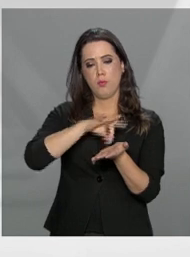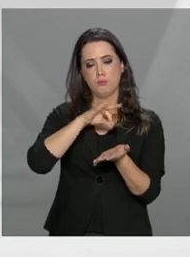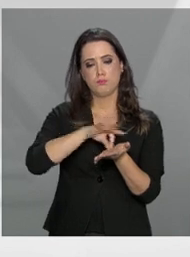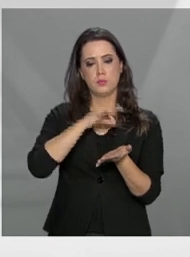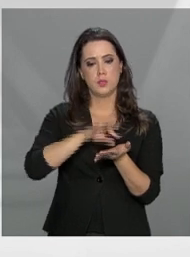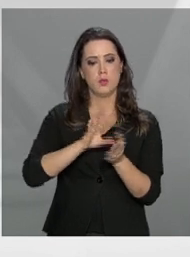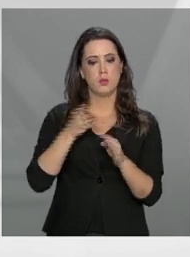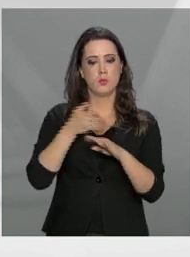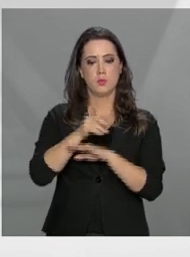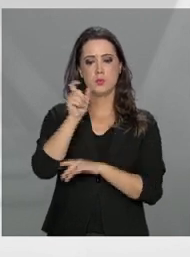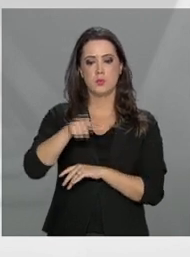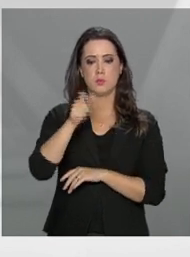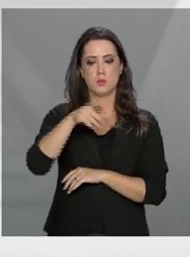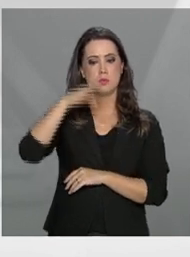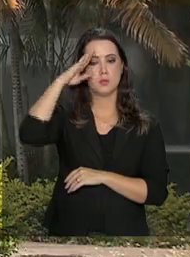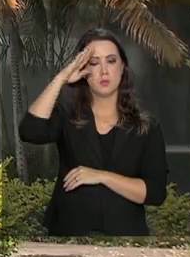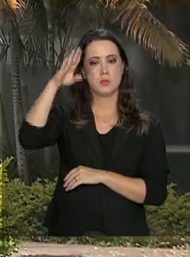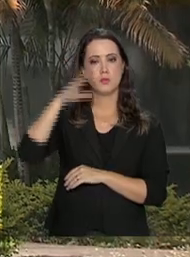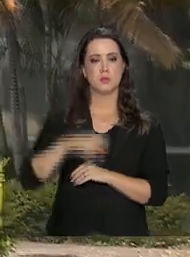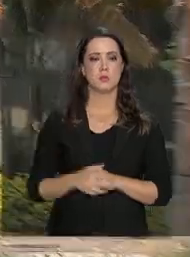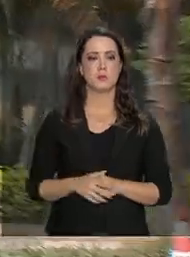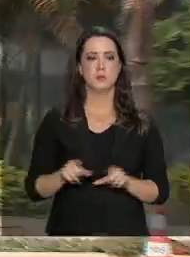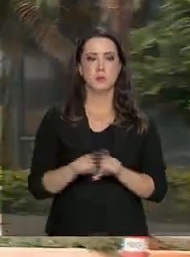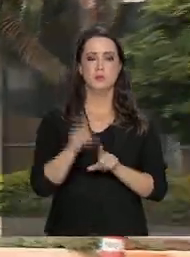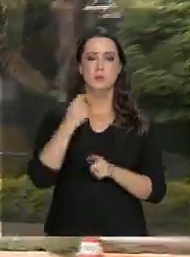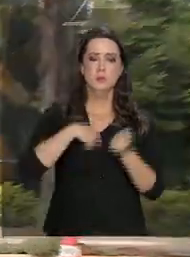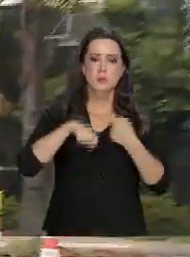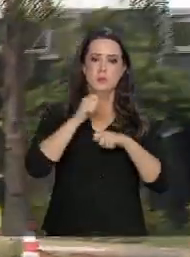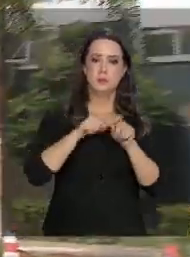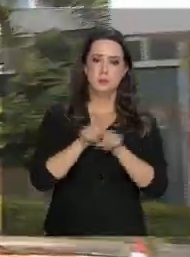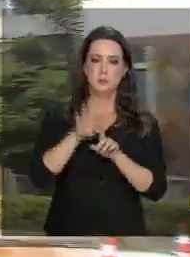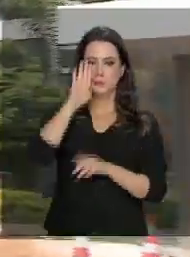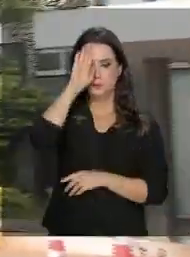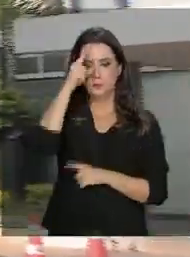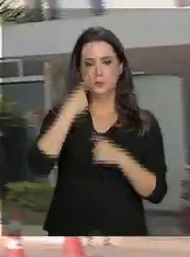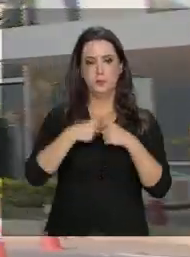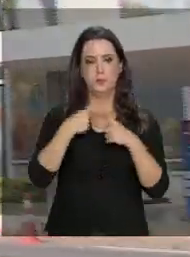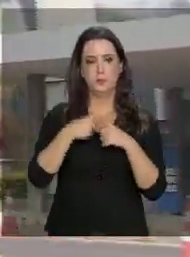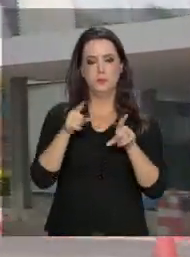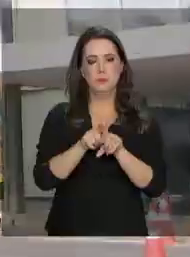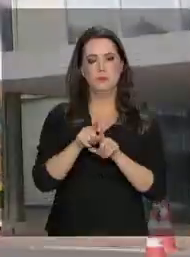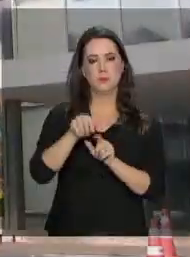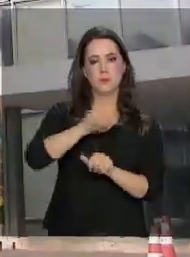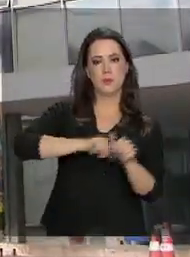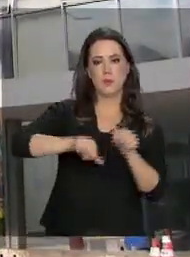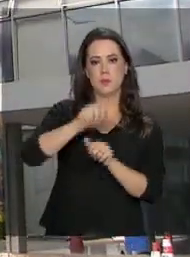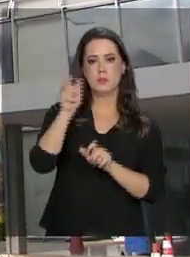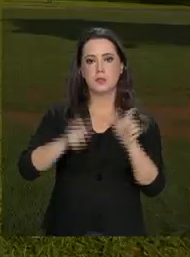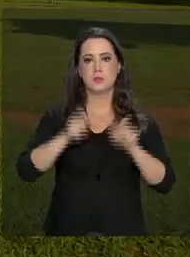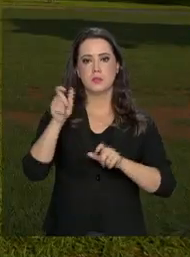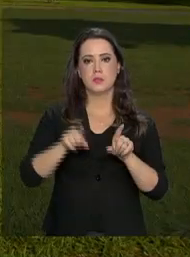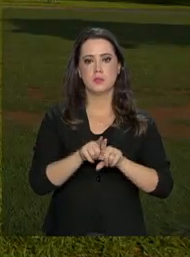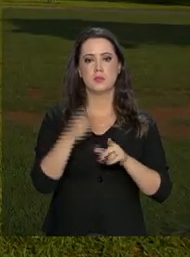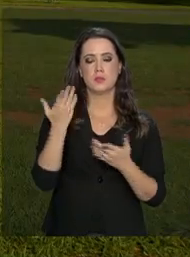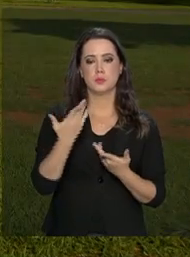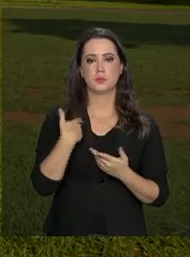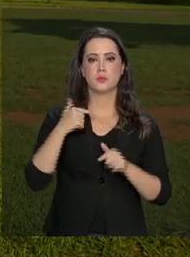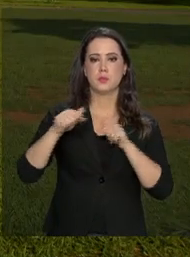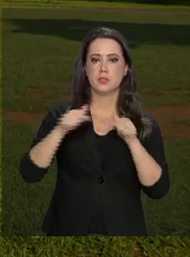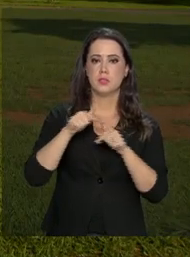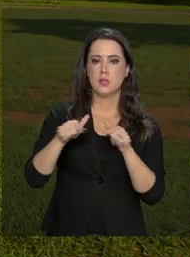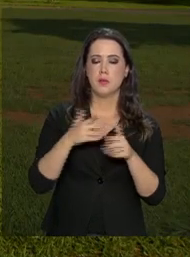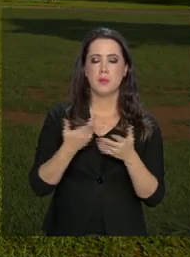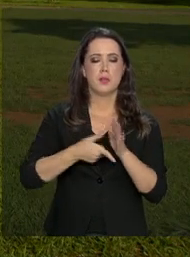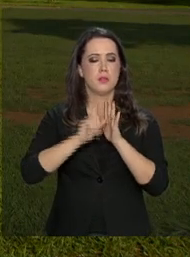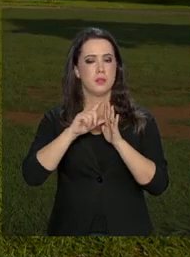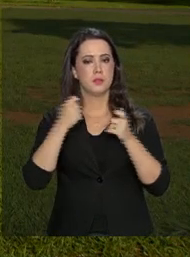do alistamento militar essa economia vem principalmente do remanejamento de servidores públicos para atividades em que